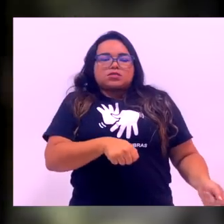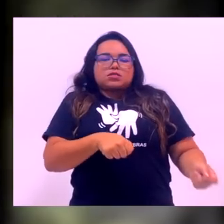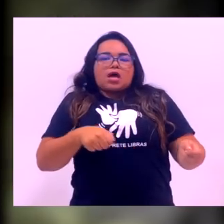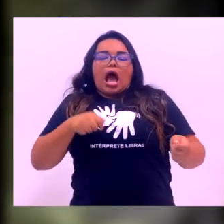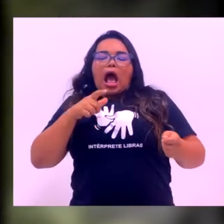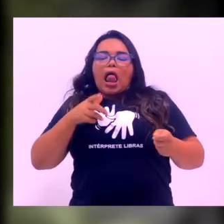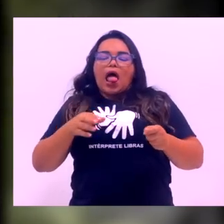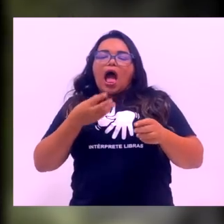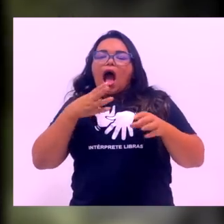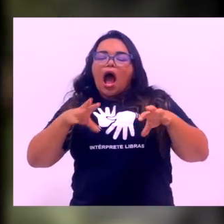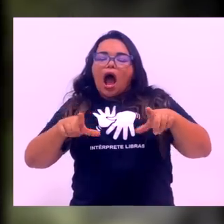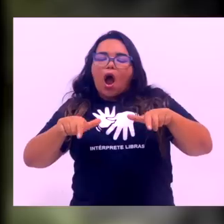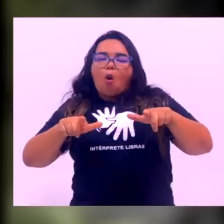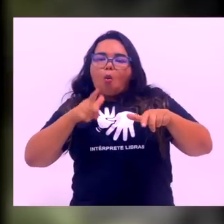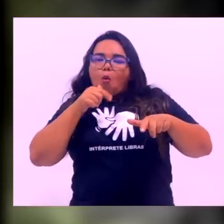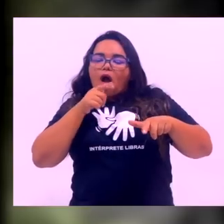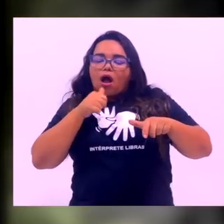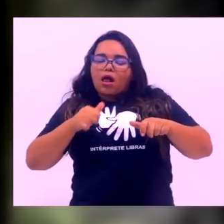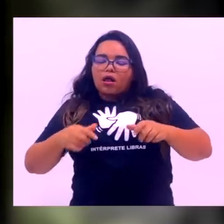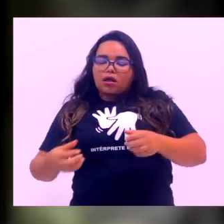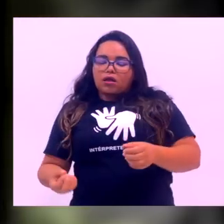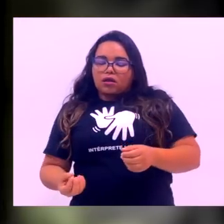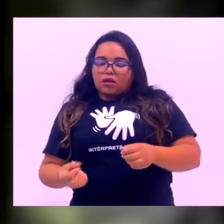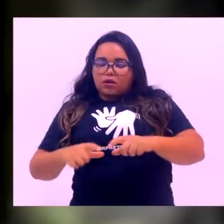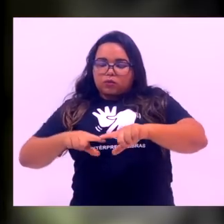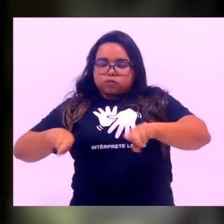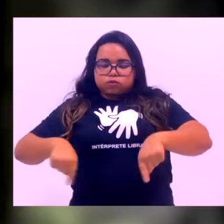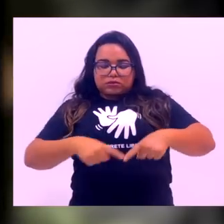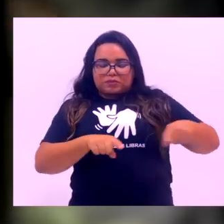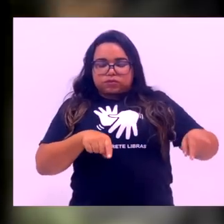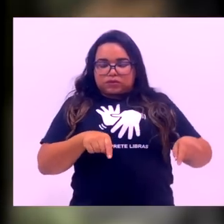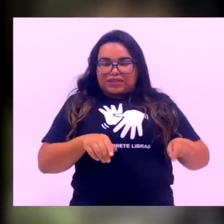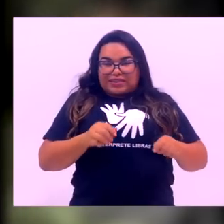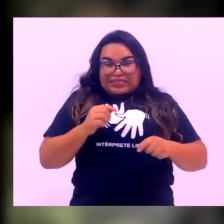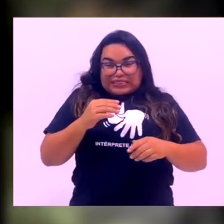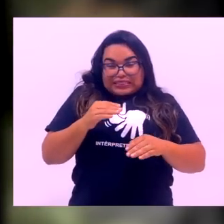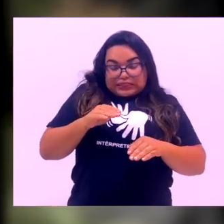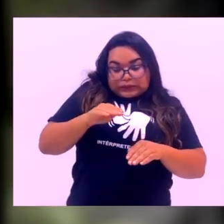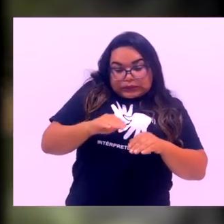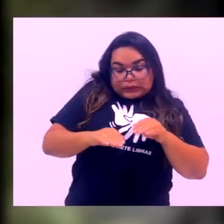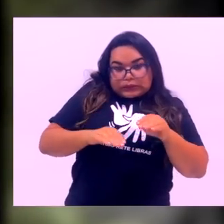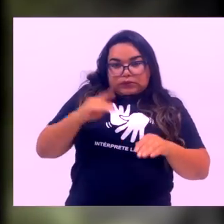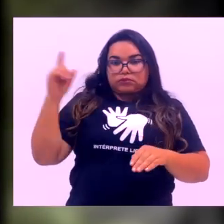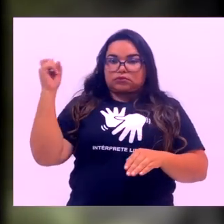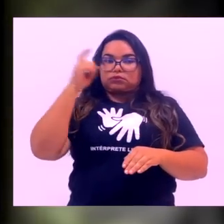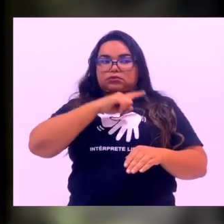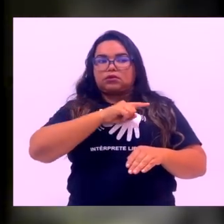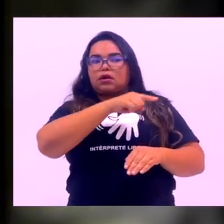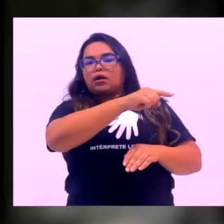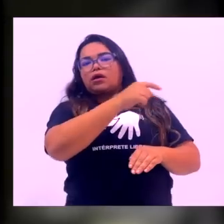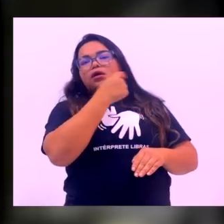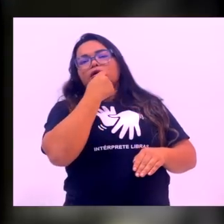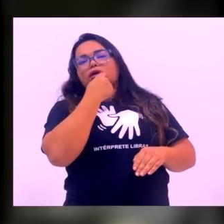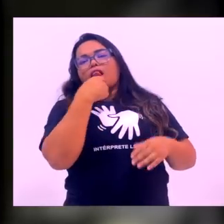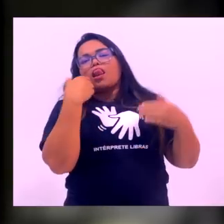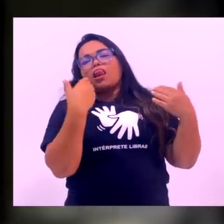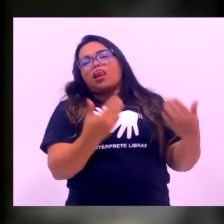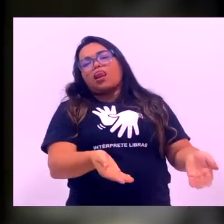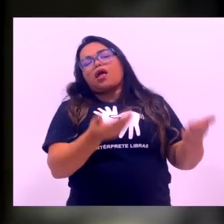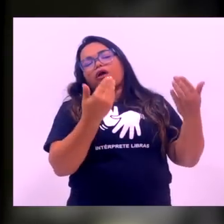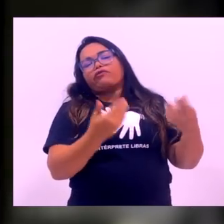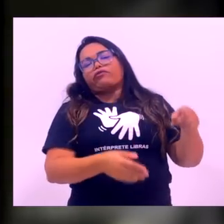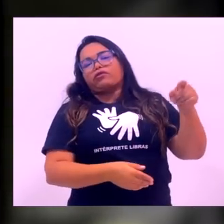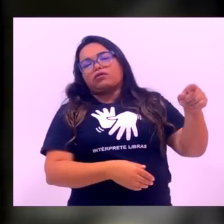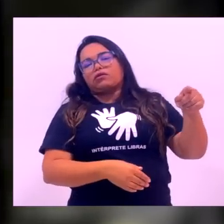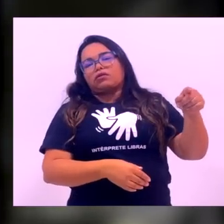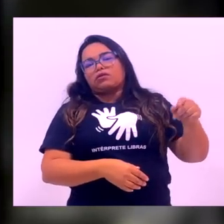artilharia pesada, atolada na lama. E então a artilharia mais leve dos ingleses, das outras forças, foi